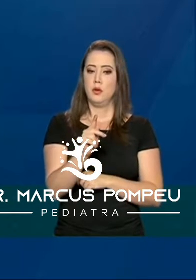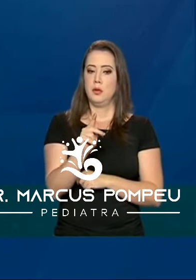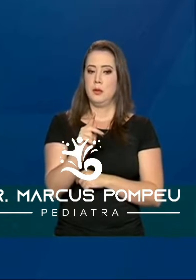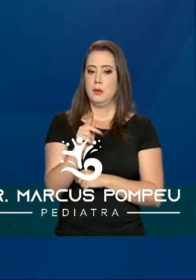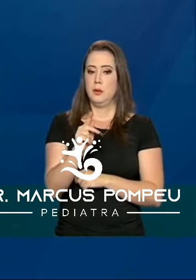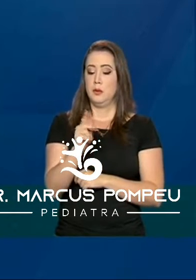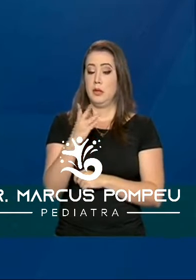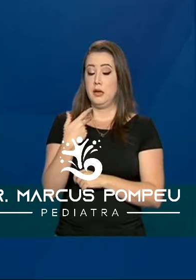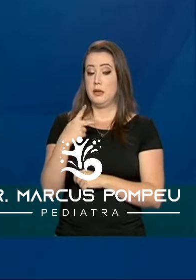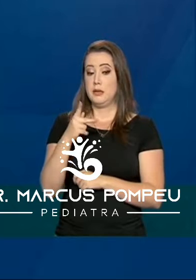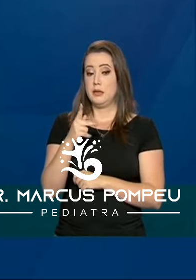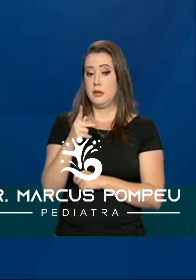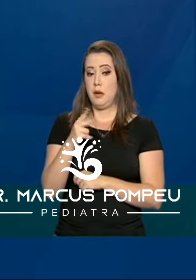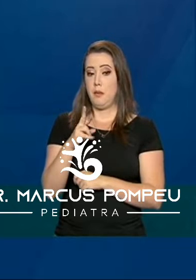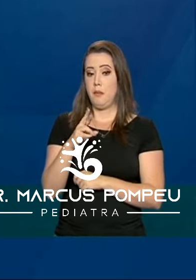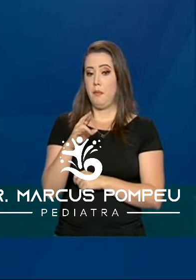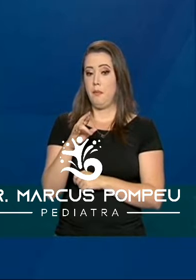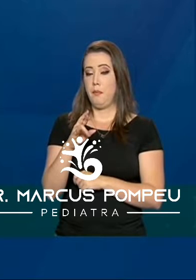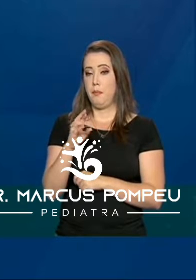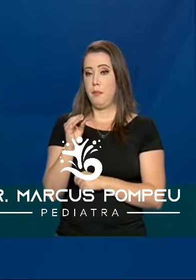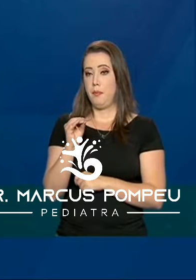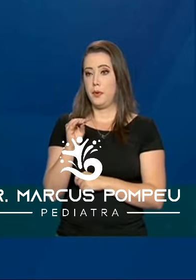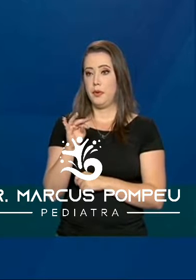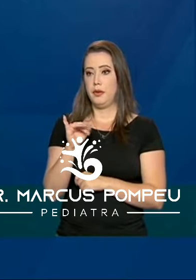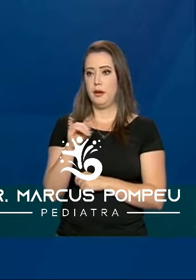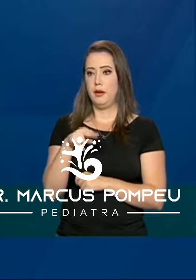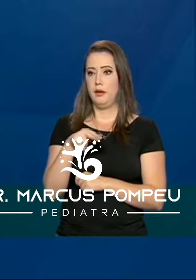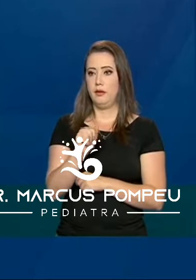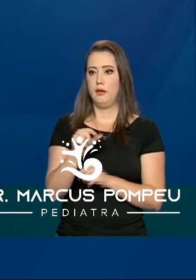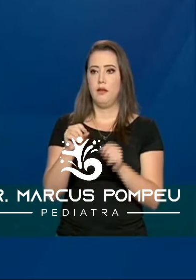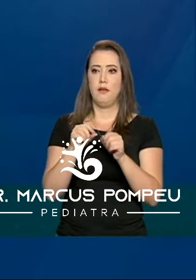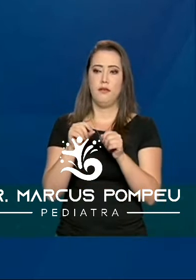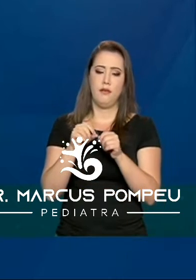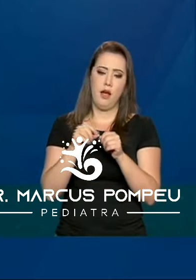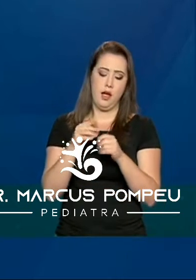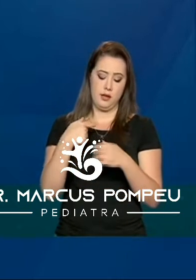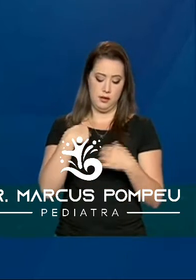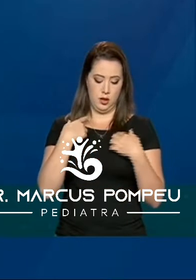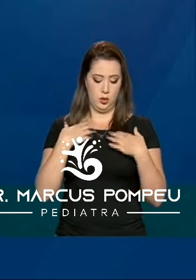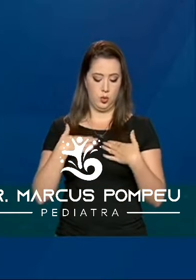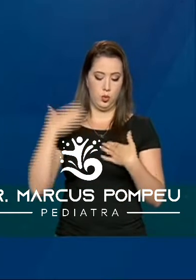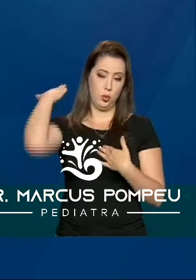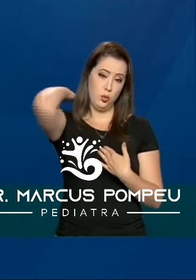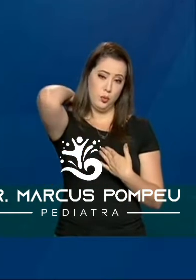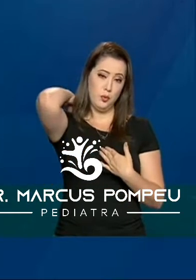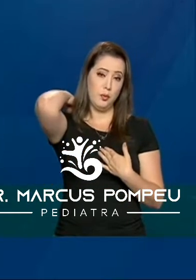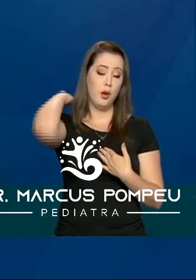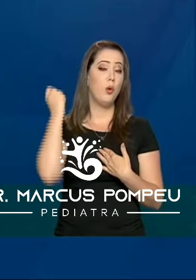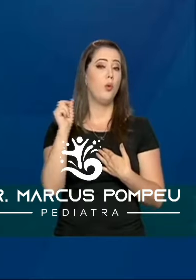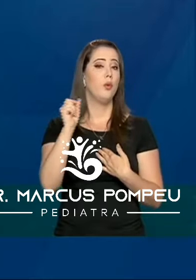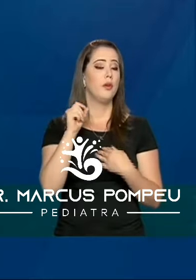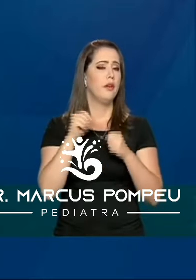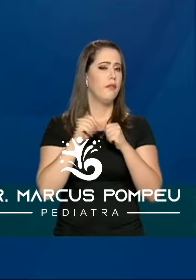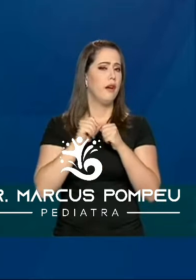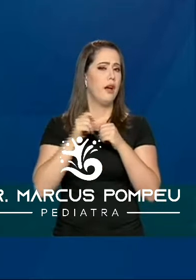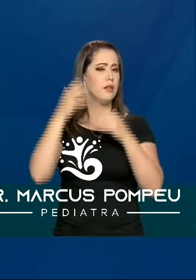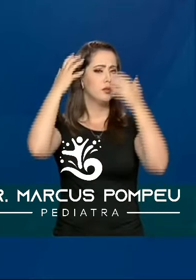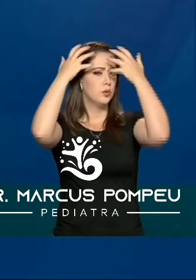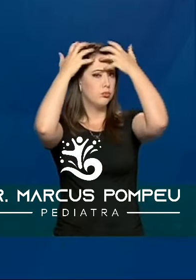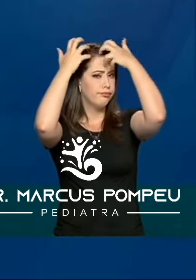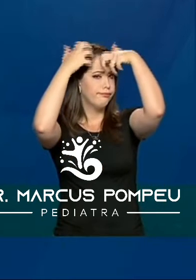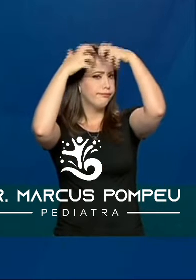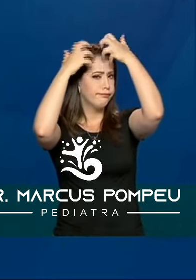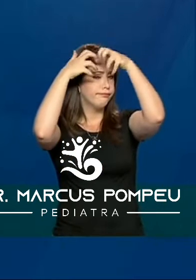faz no pulmão? E como ela faz no sistema nervoso central? O seu segmento priônico,